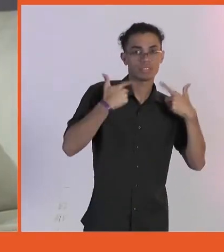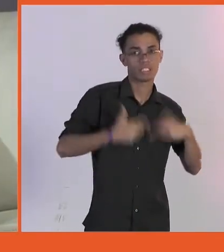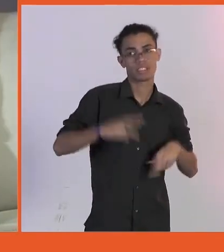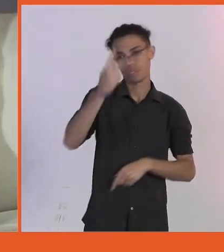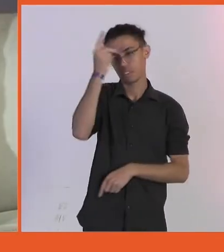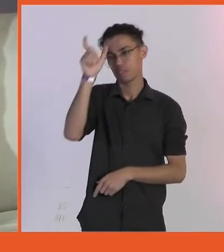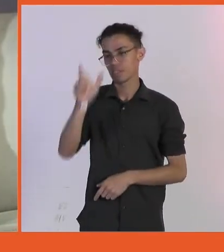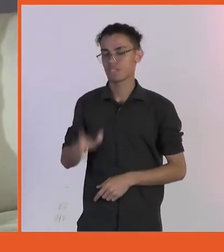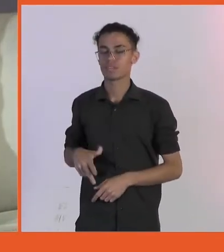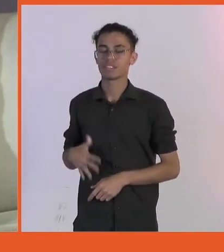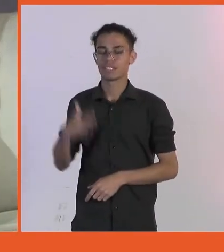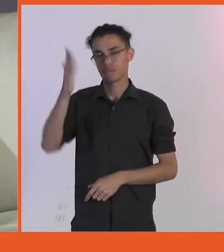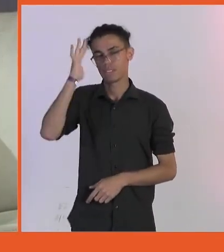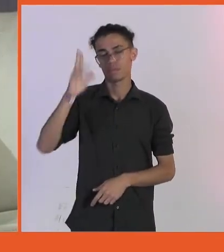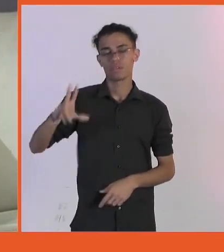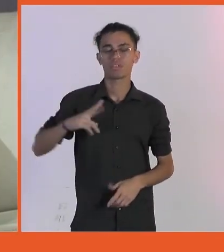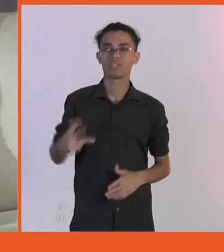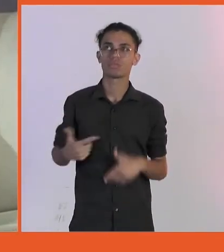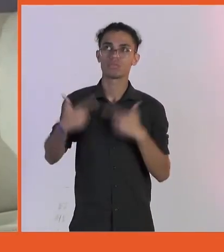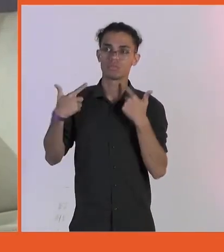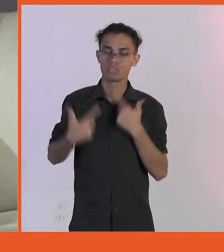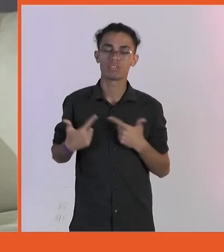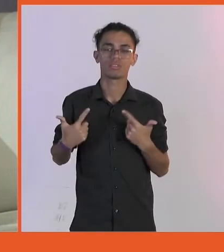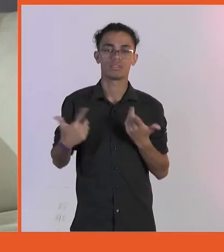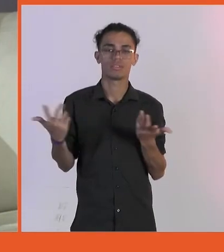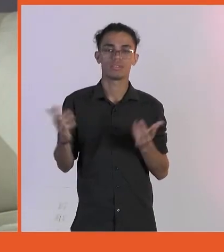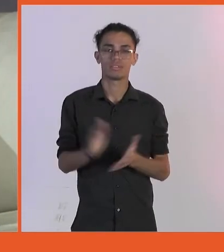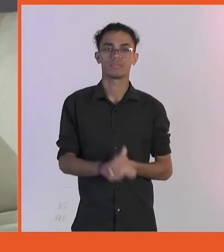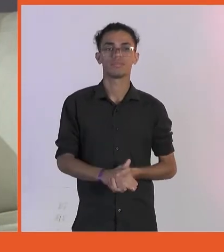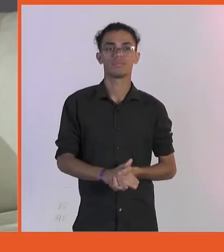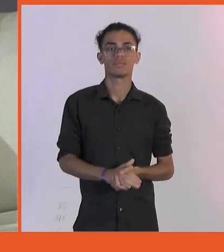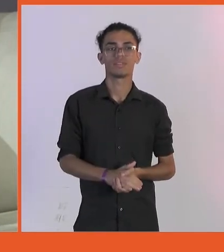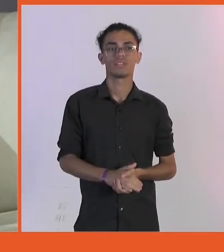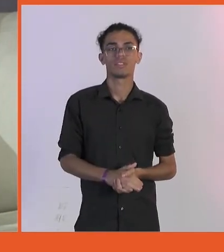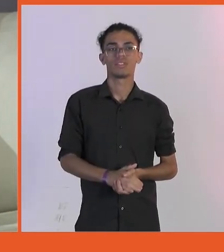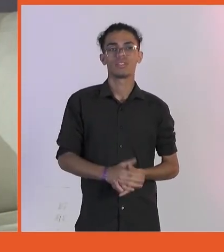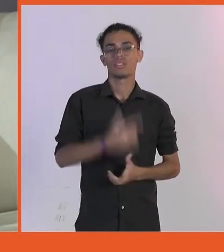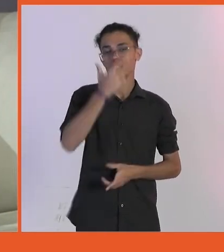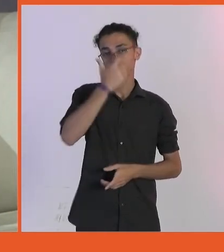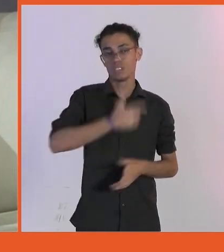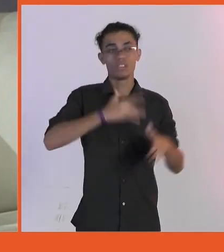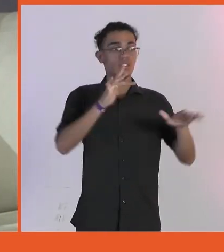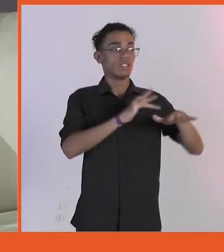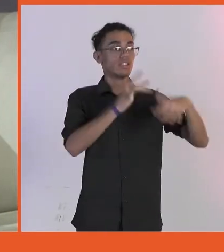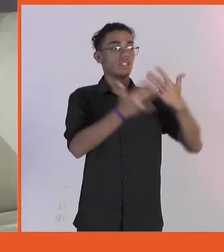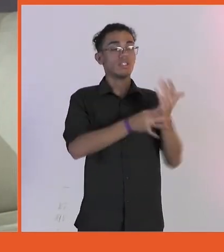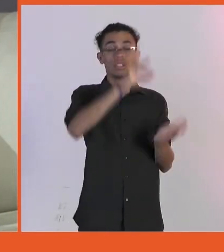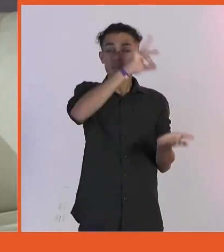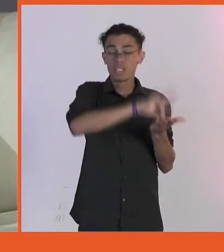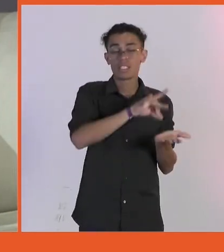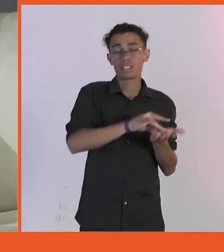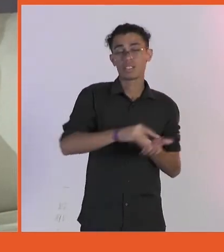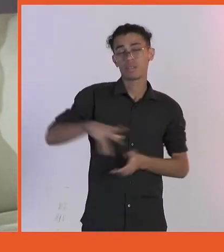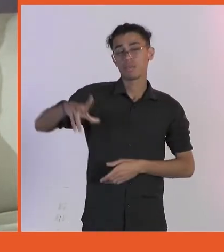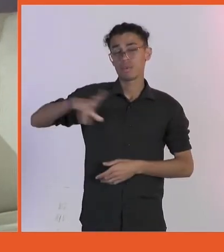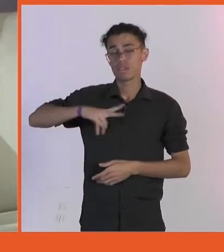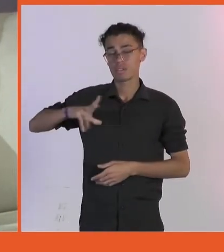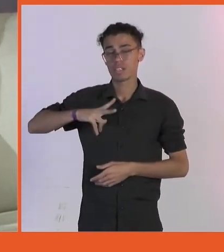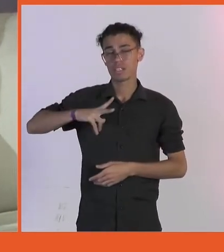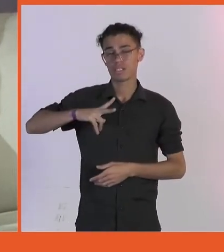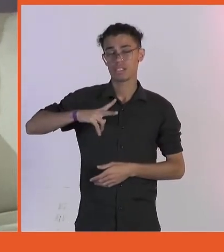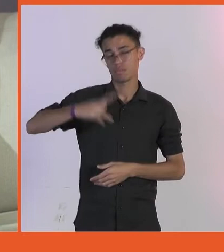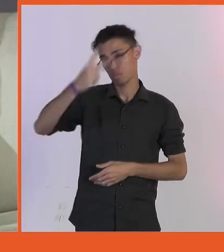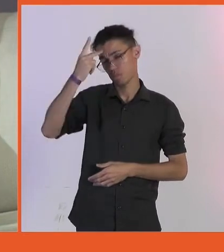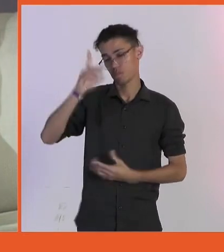que eu sou uma pessoa insuportável, assim. Então, eu acho que quanto mais eu sou eu mesmo na internet, mais isso me ajuda pessoalmente, assim. Porque